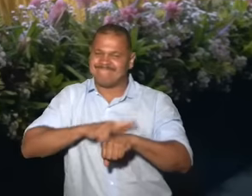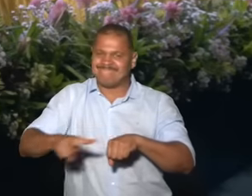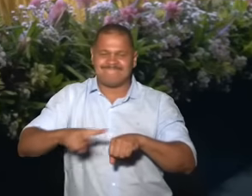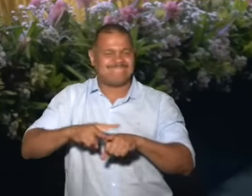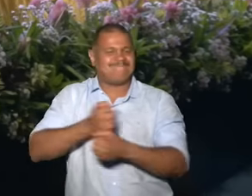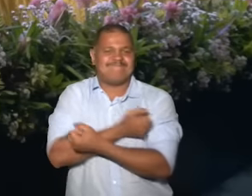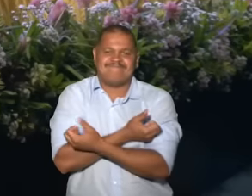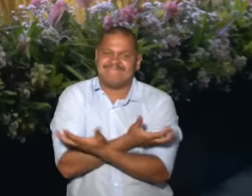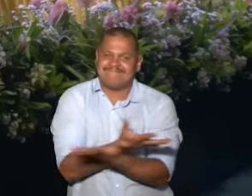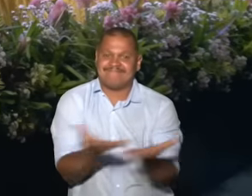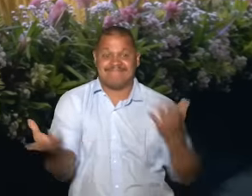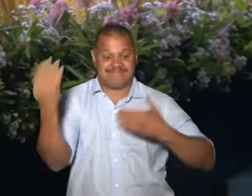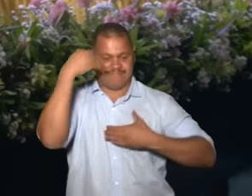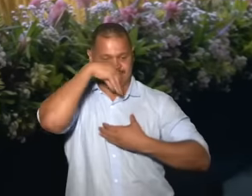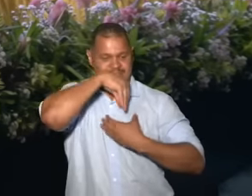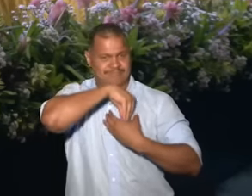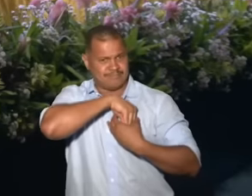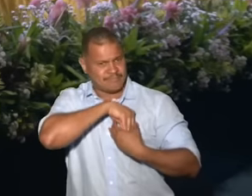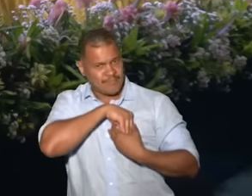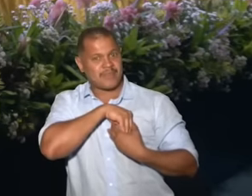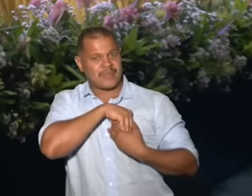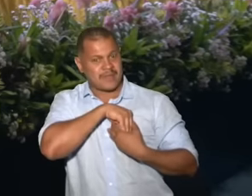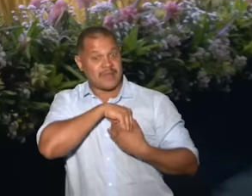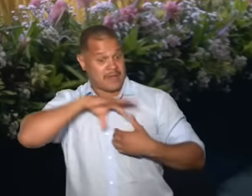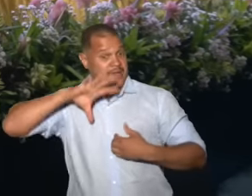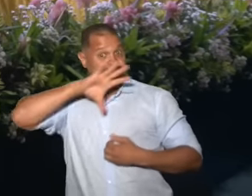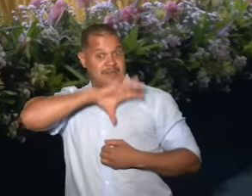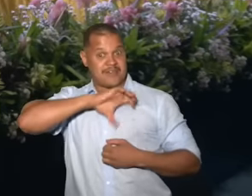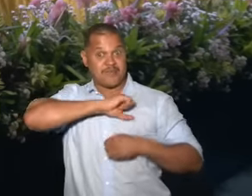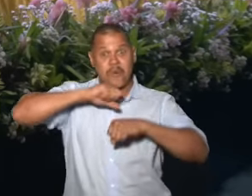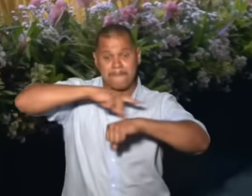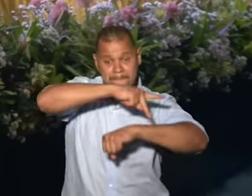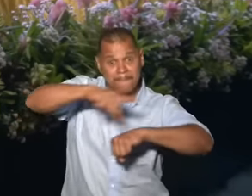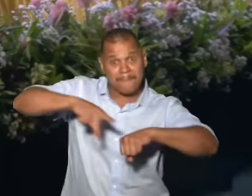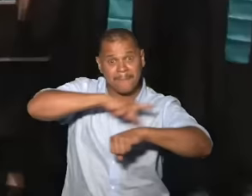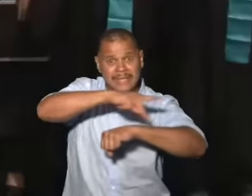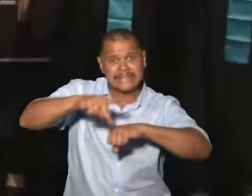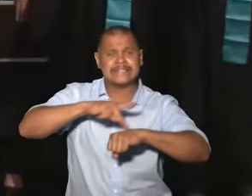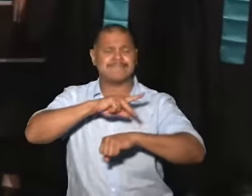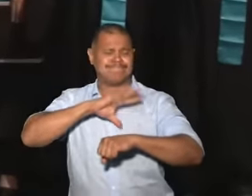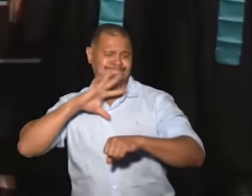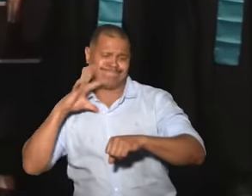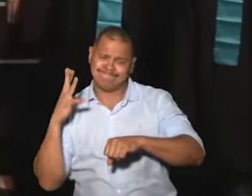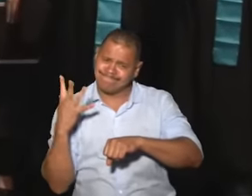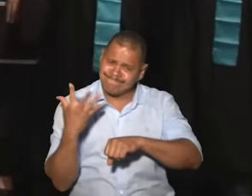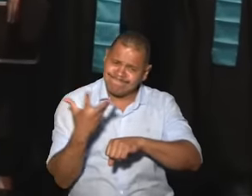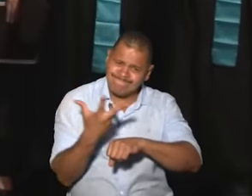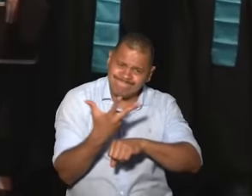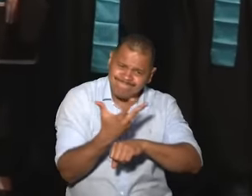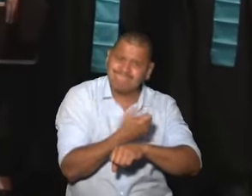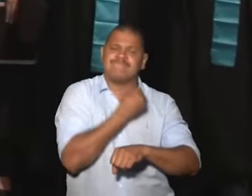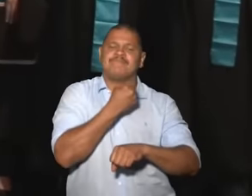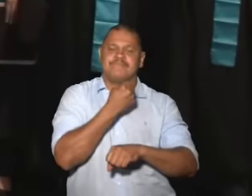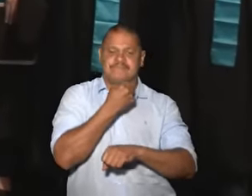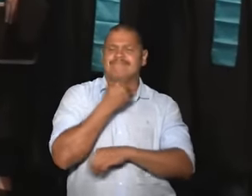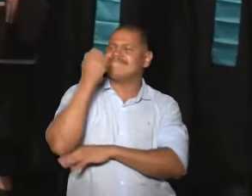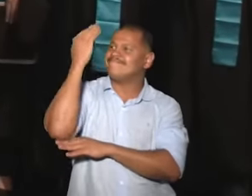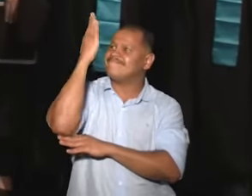teu seio mais amores. Ó pátria amada, idolatrada, salve,